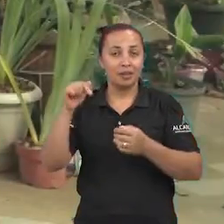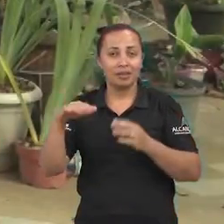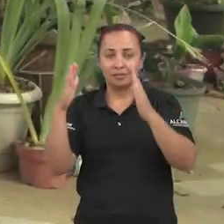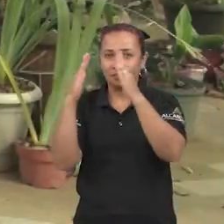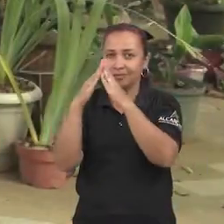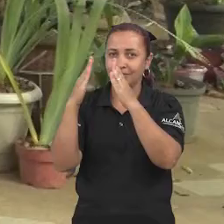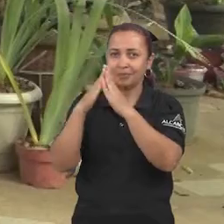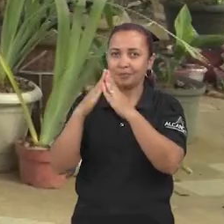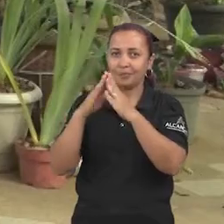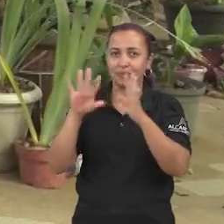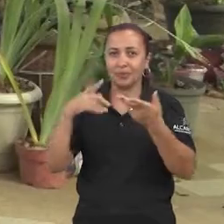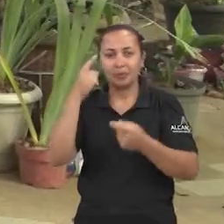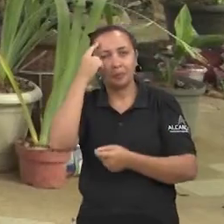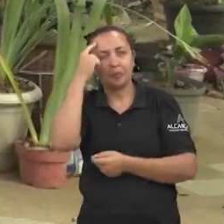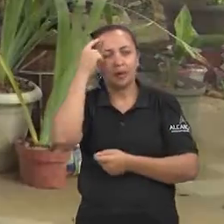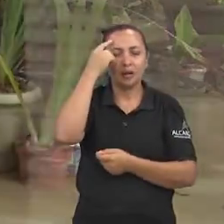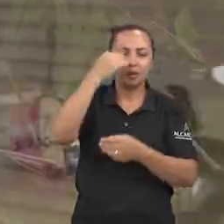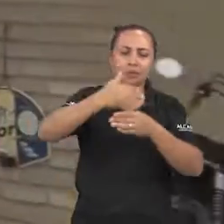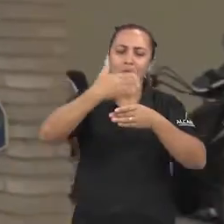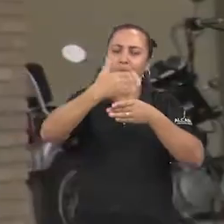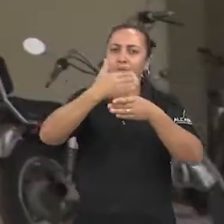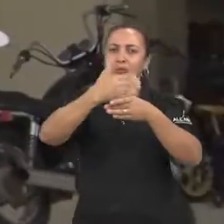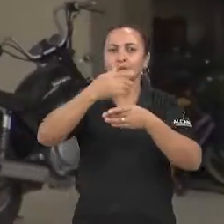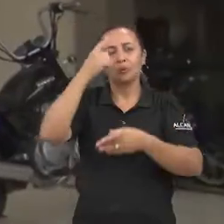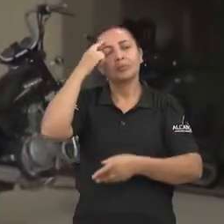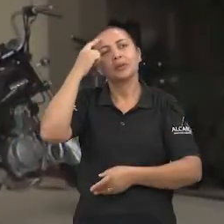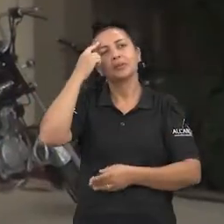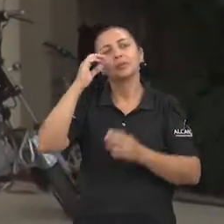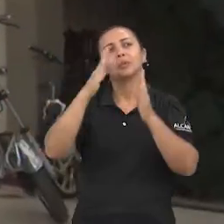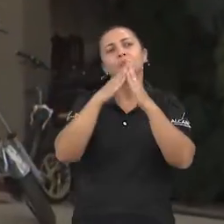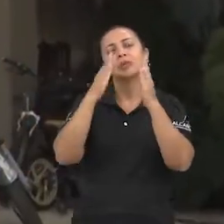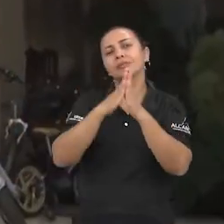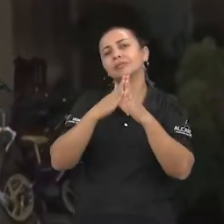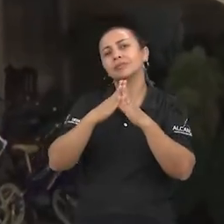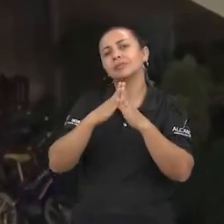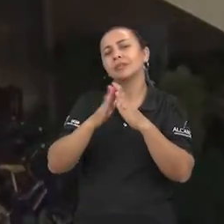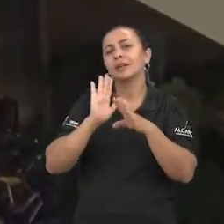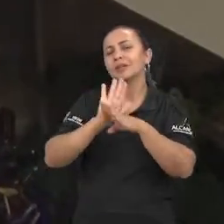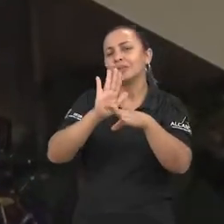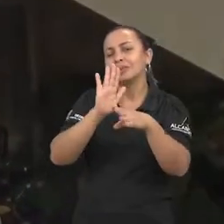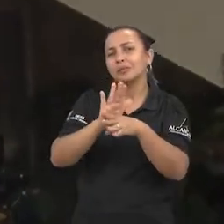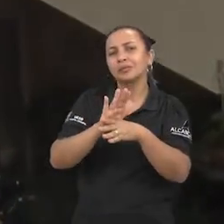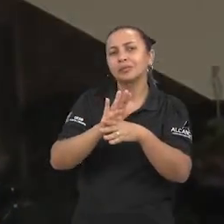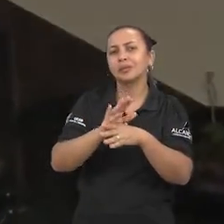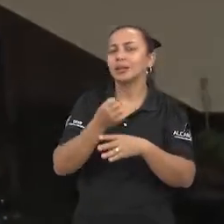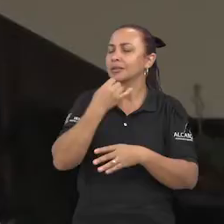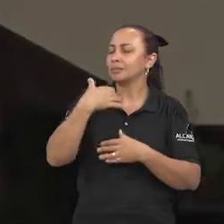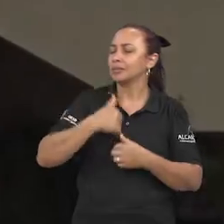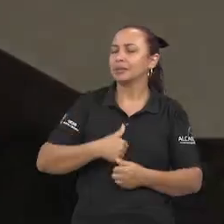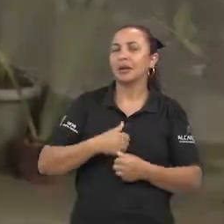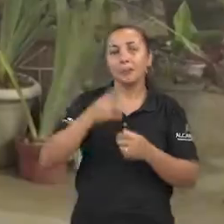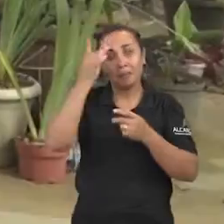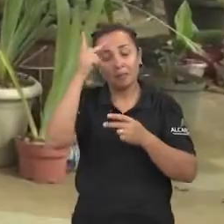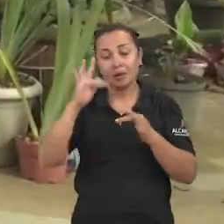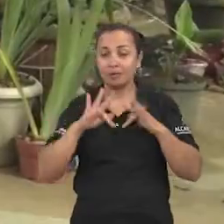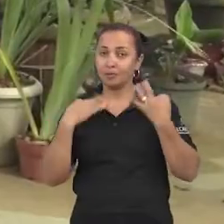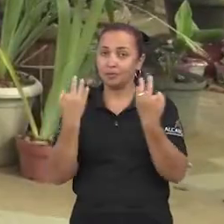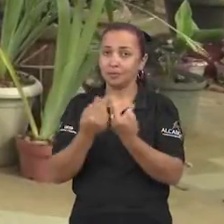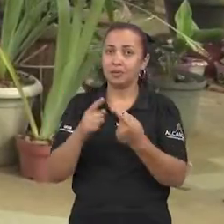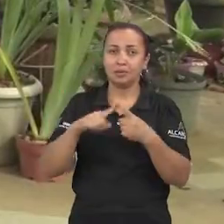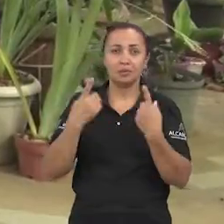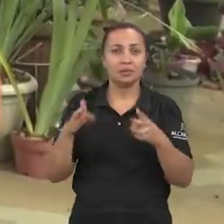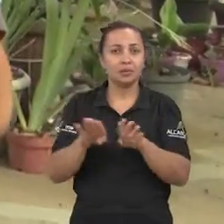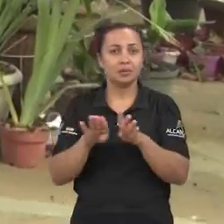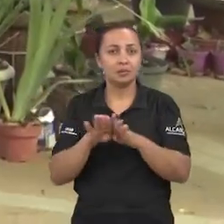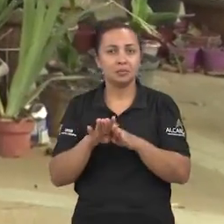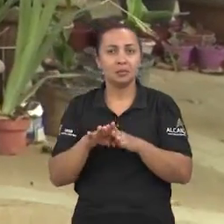Essa casa, quando a gente pensou, né, em construir, a gente pensou uma casa que fosse, trouxesse benefício, né, bem-estar para a família, mas